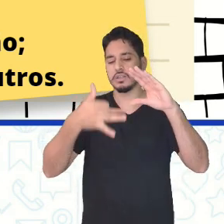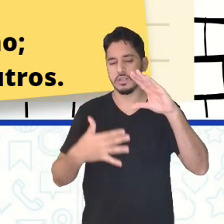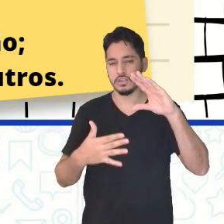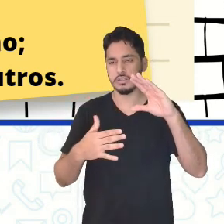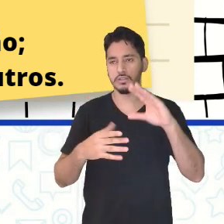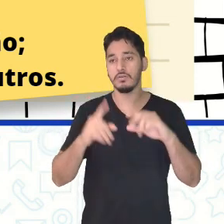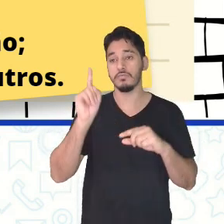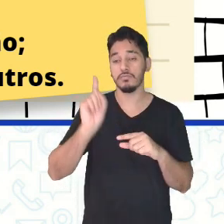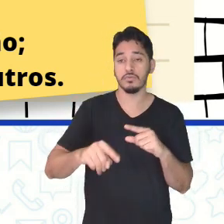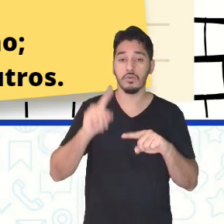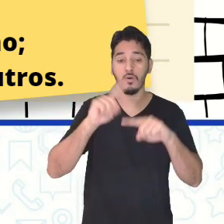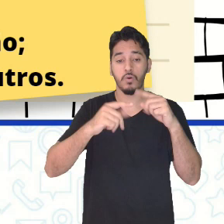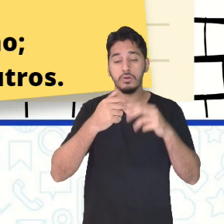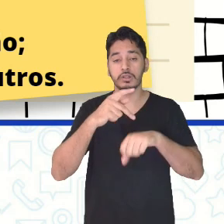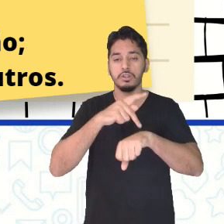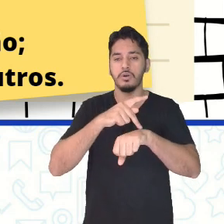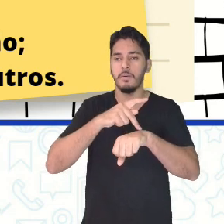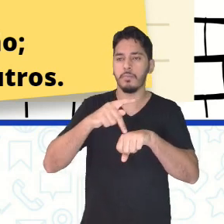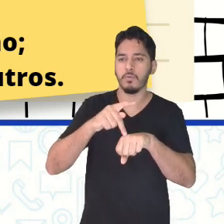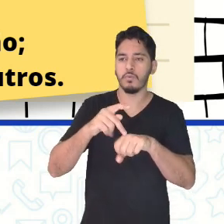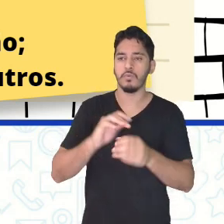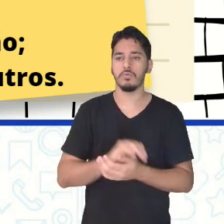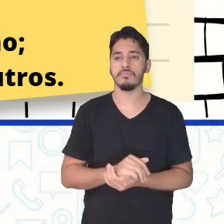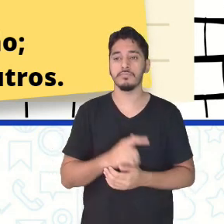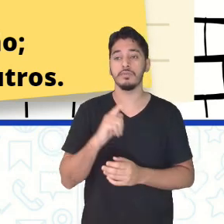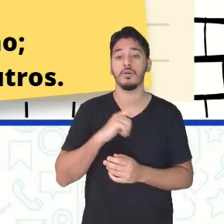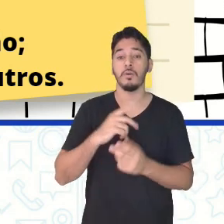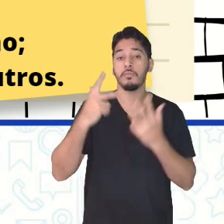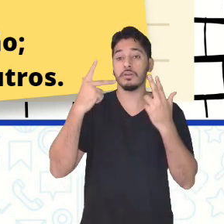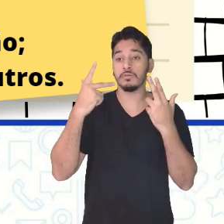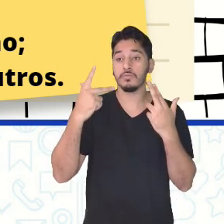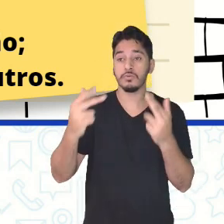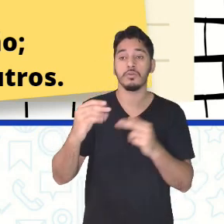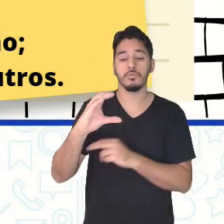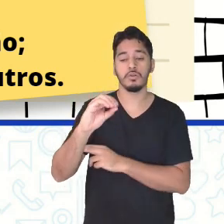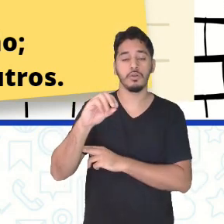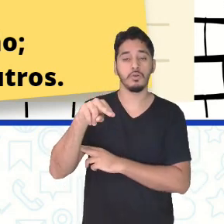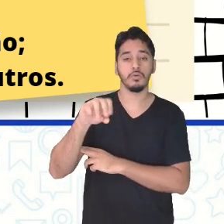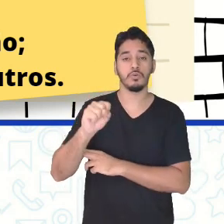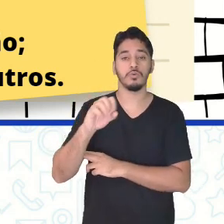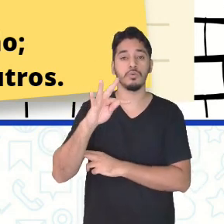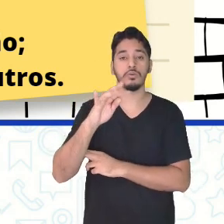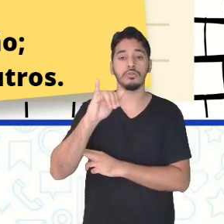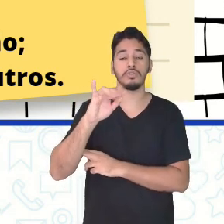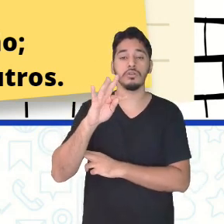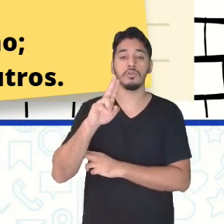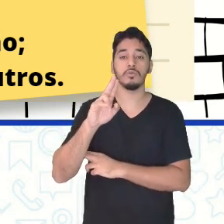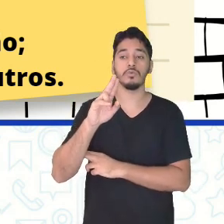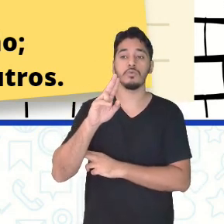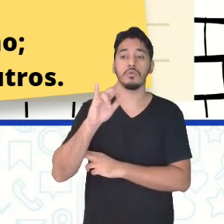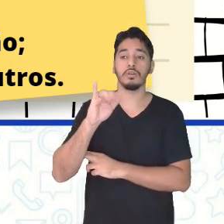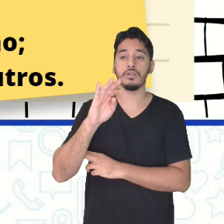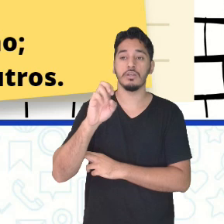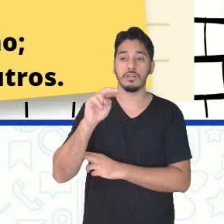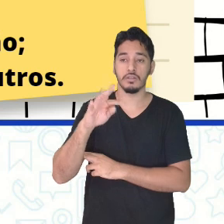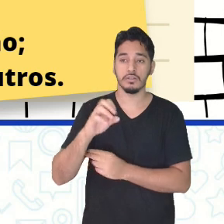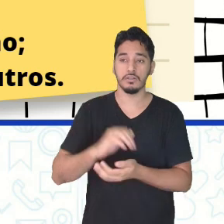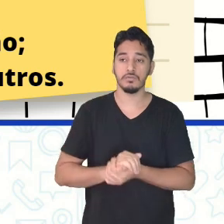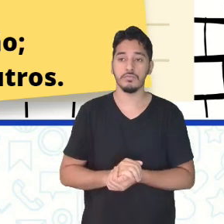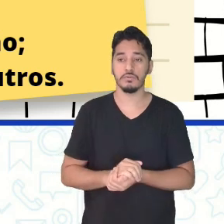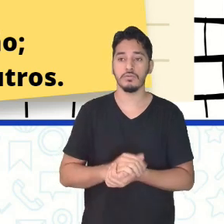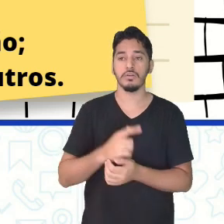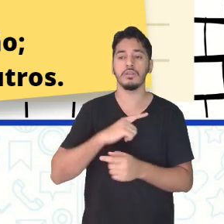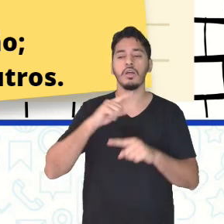São materiais puros, são formados de um mesmo tipo de constituintes, possuem propriedades e características químicas